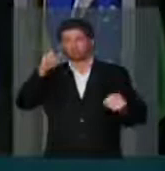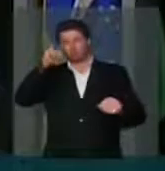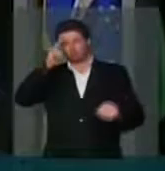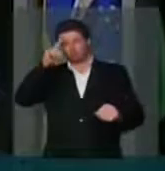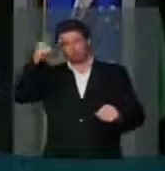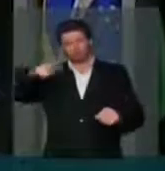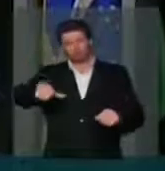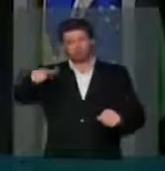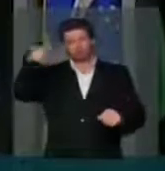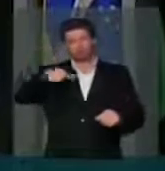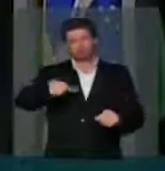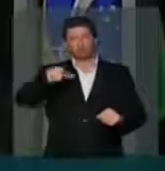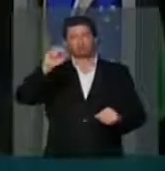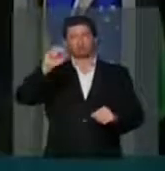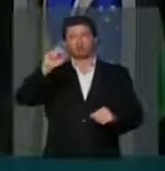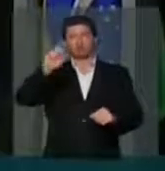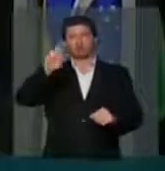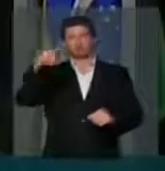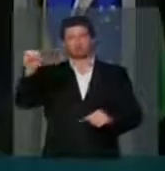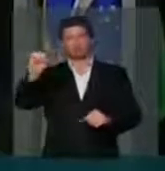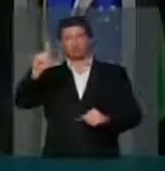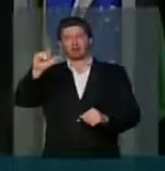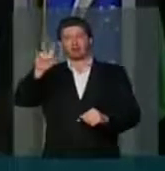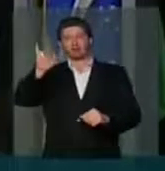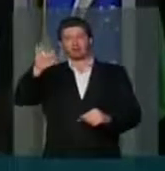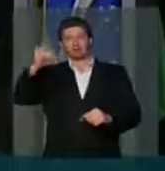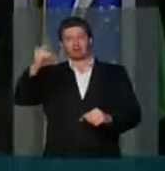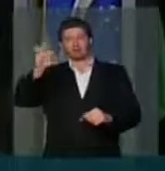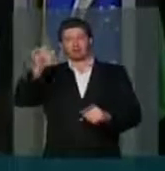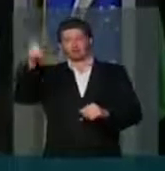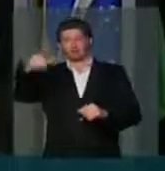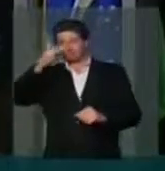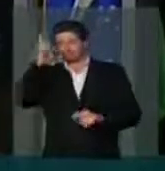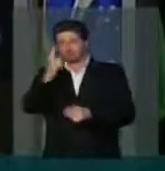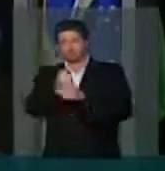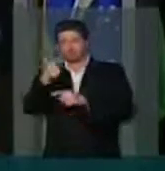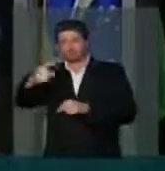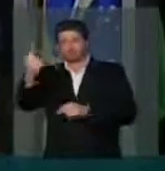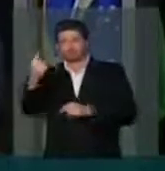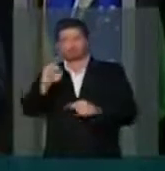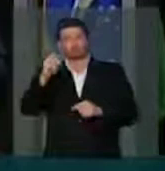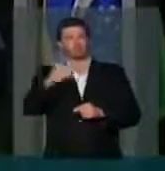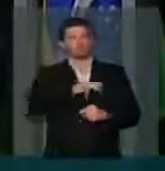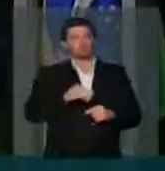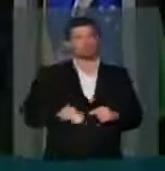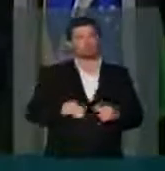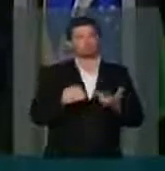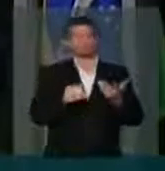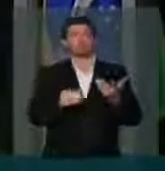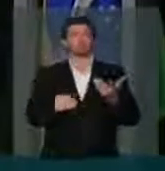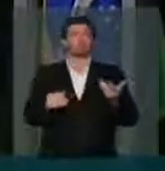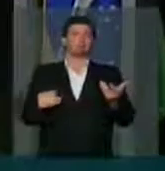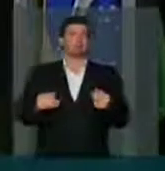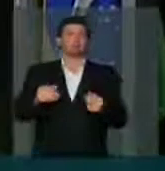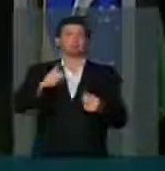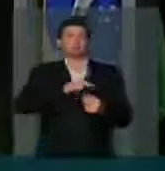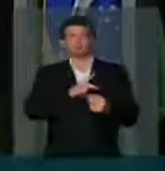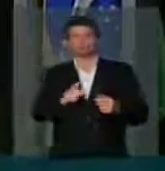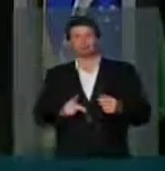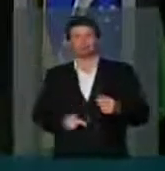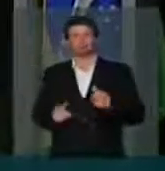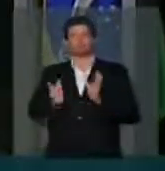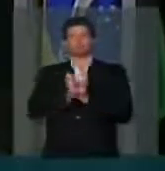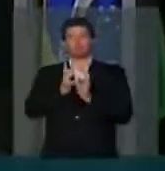dia mais uma operação, Lava Jato com mais envolvidos, ex-ministros, presidentes